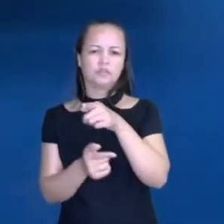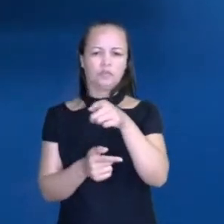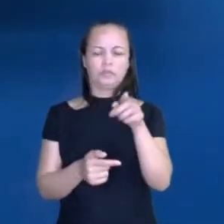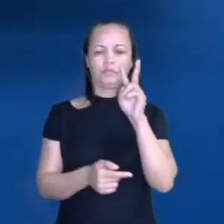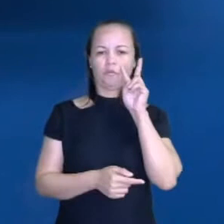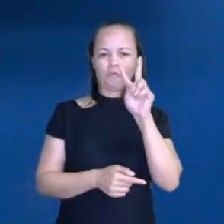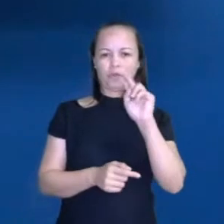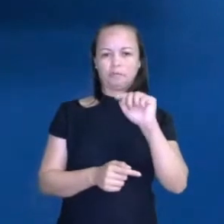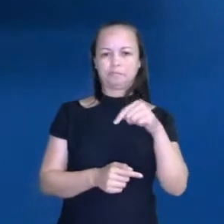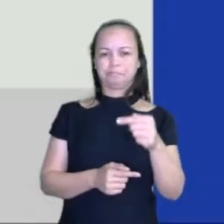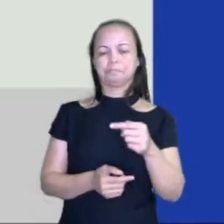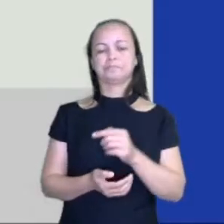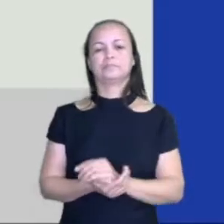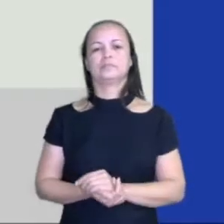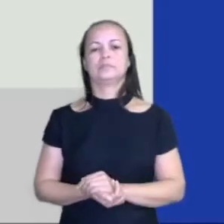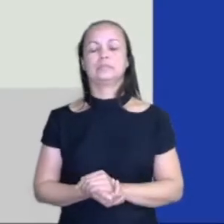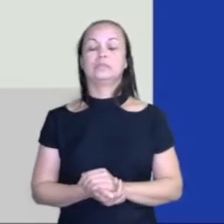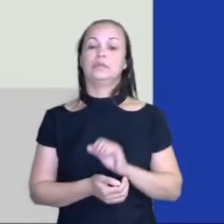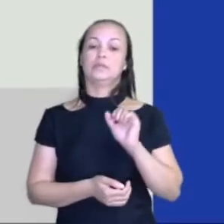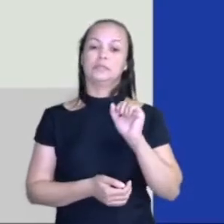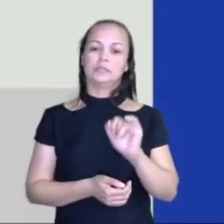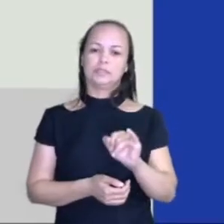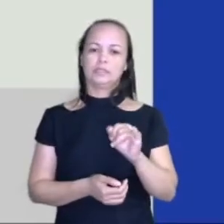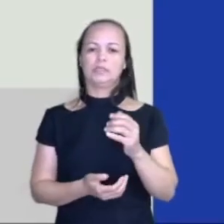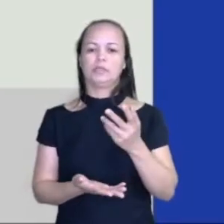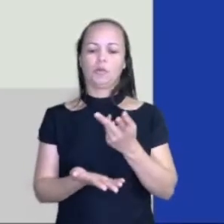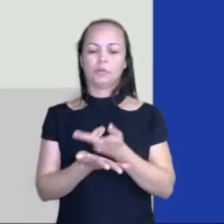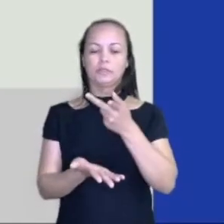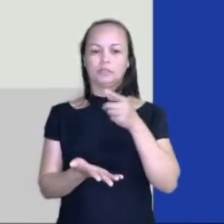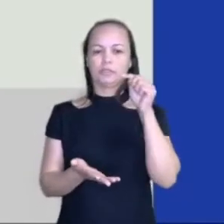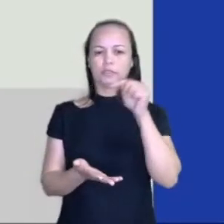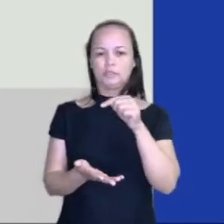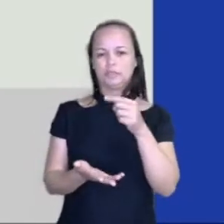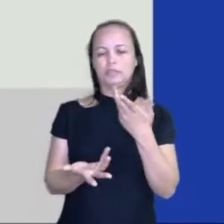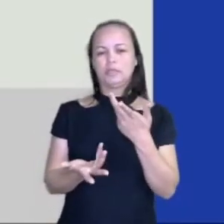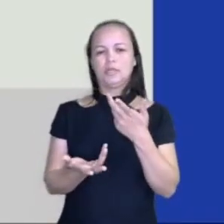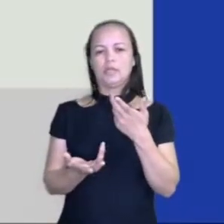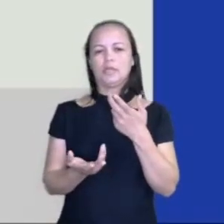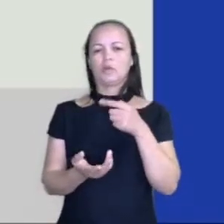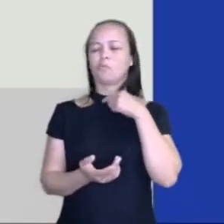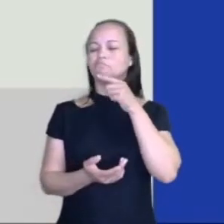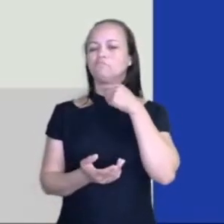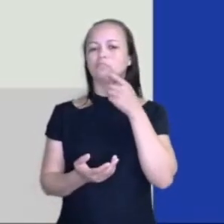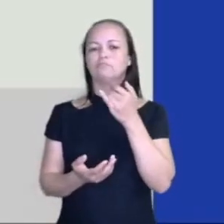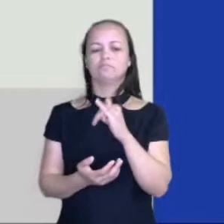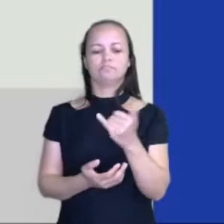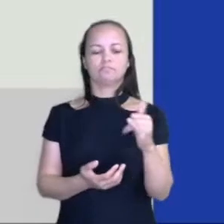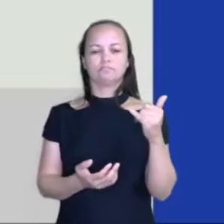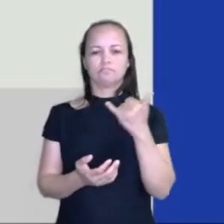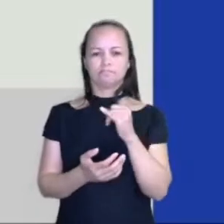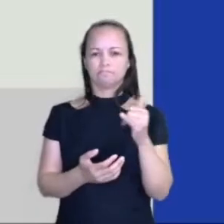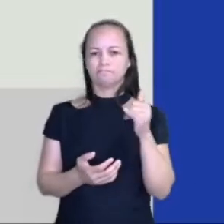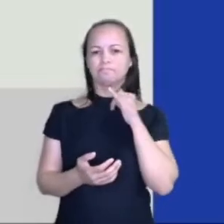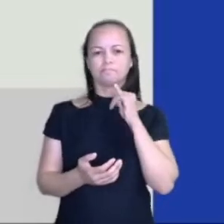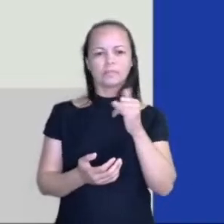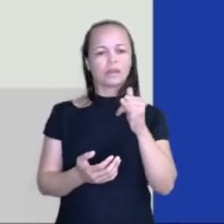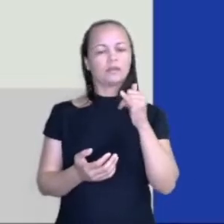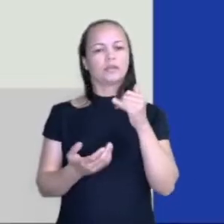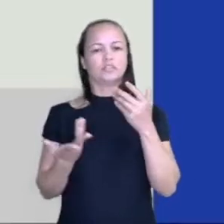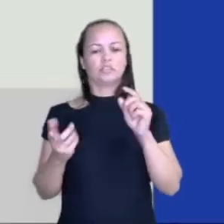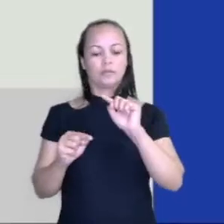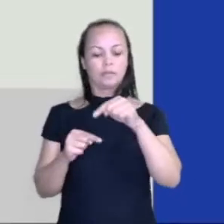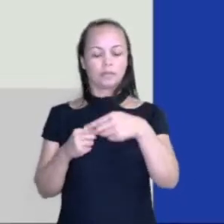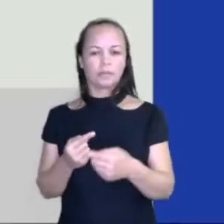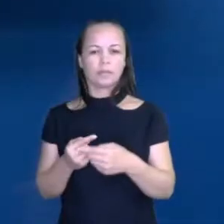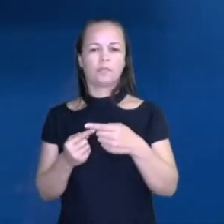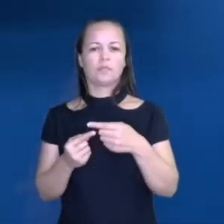e se não fosse assim tá elas não conseguiu receber energia logo depois